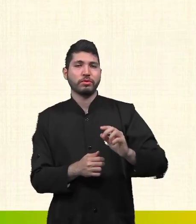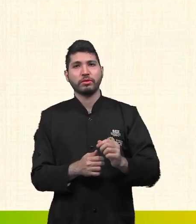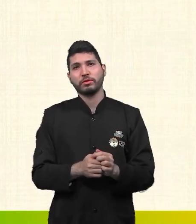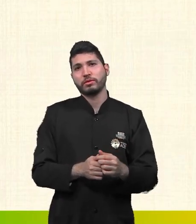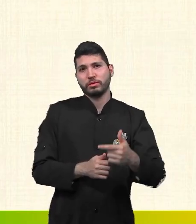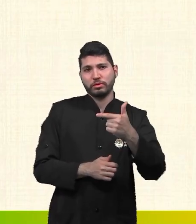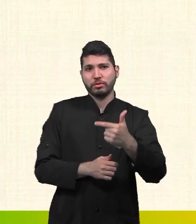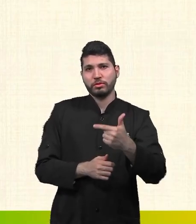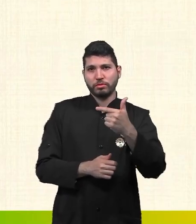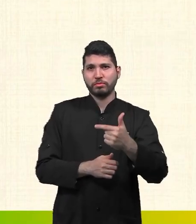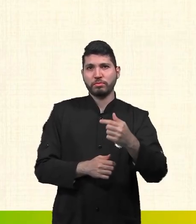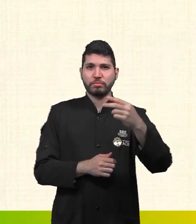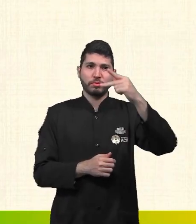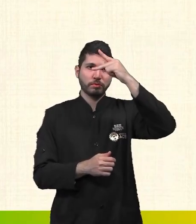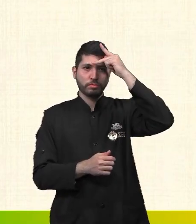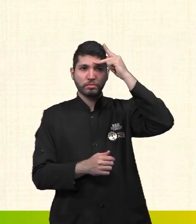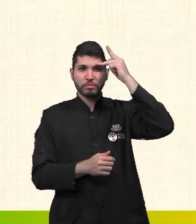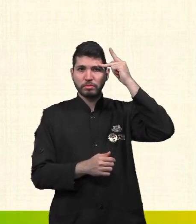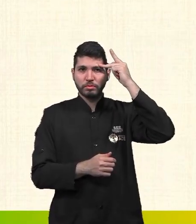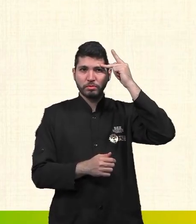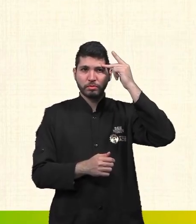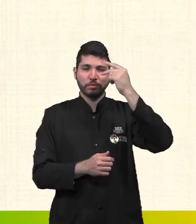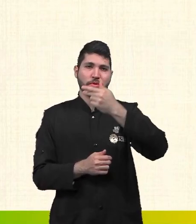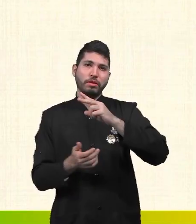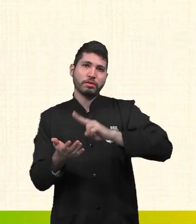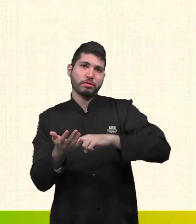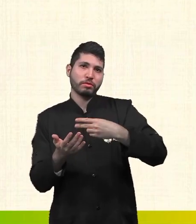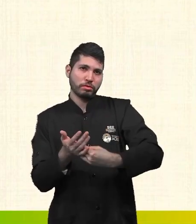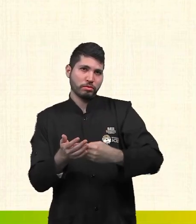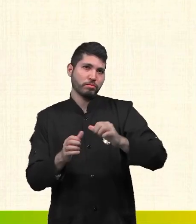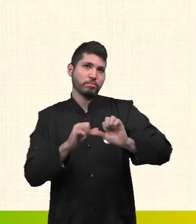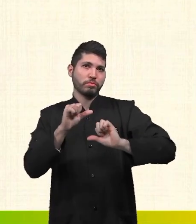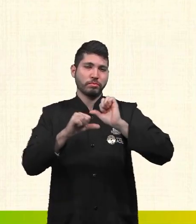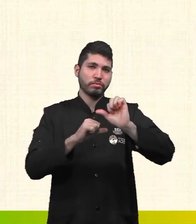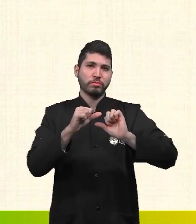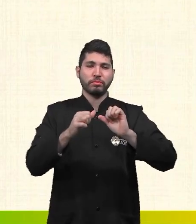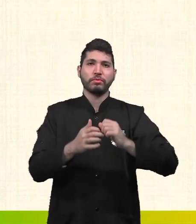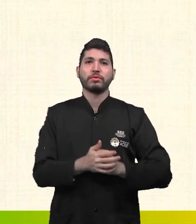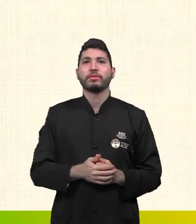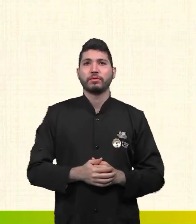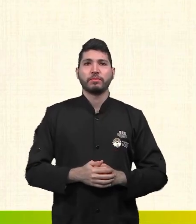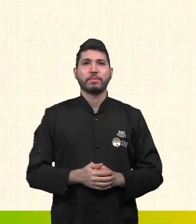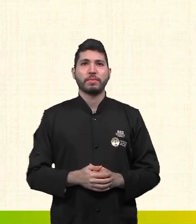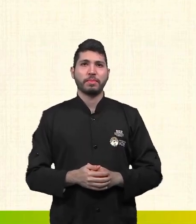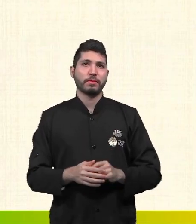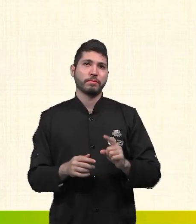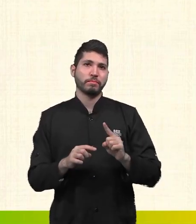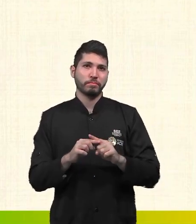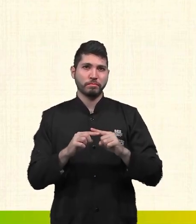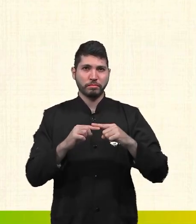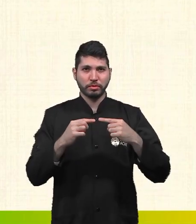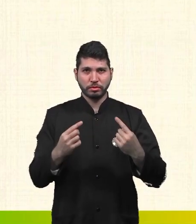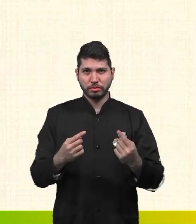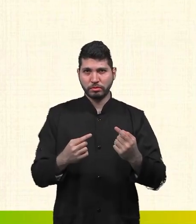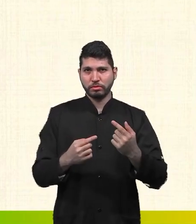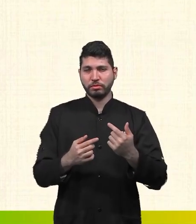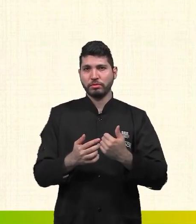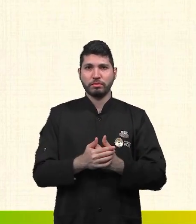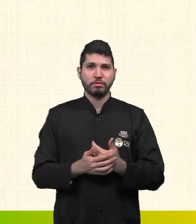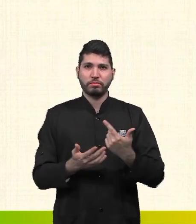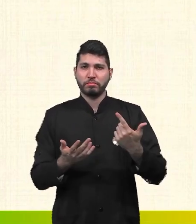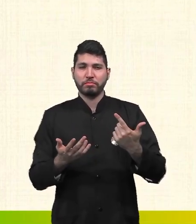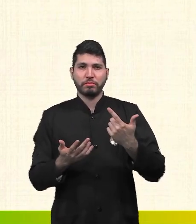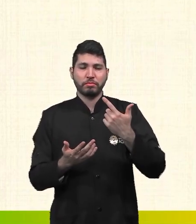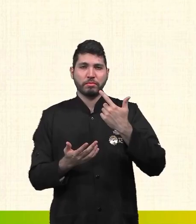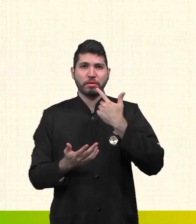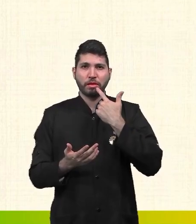a tradução já muda. Porém, na língua inglesa não existe essa diferença. O can vai ser can para todas as